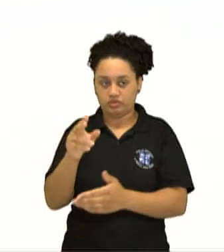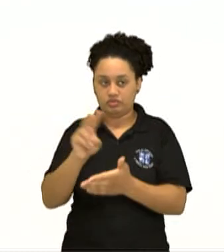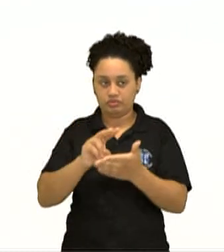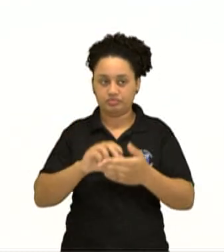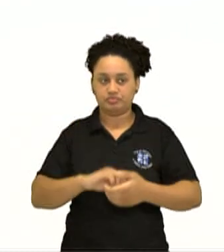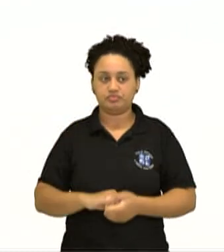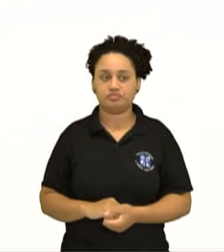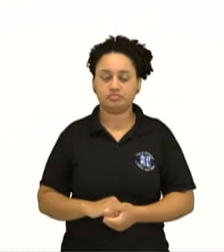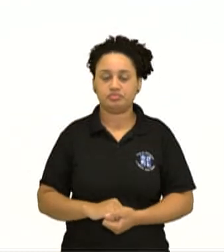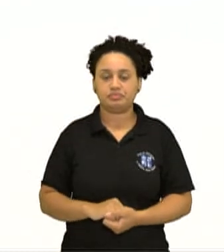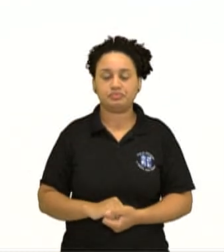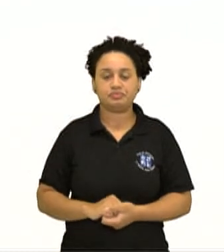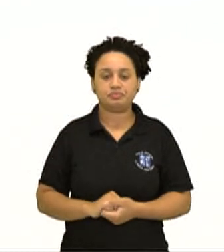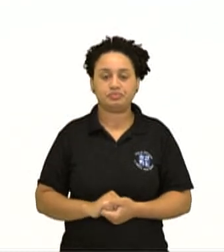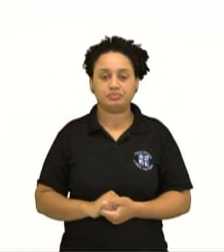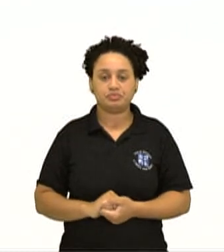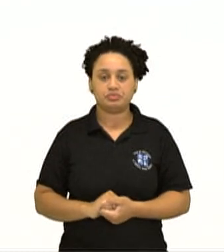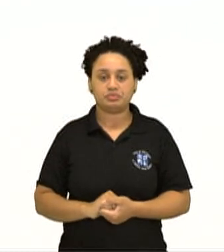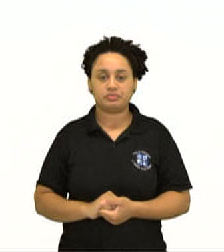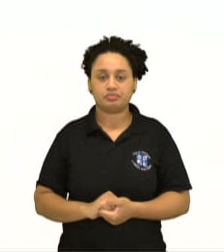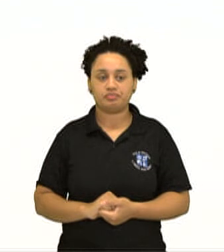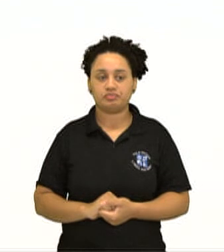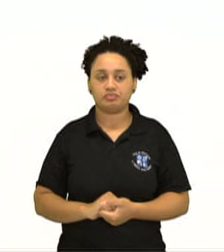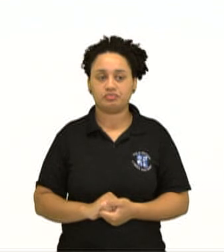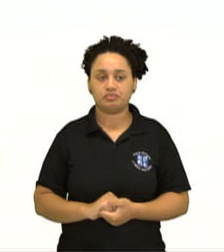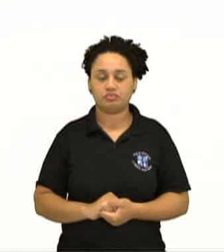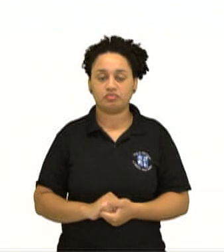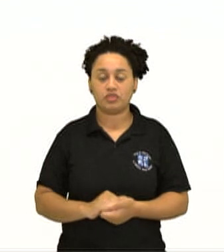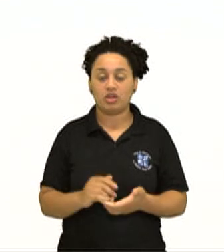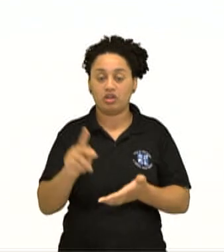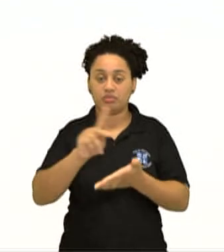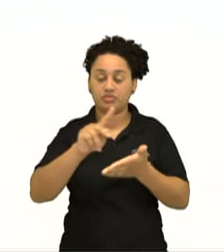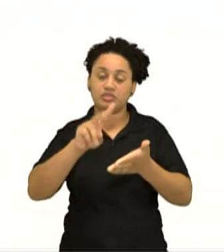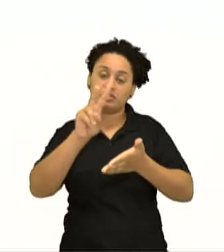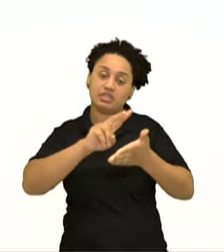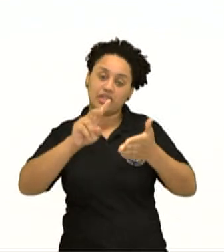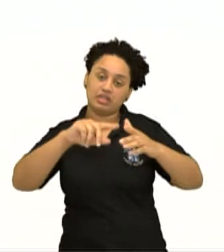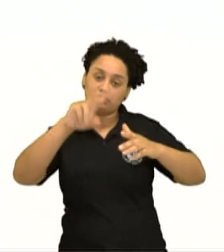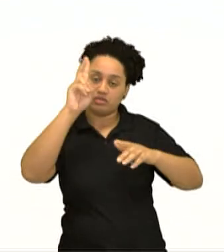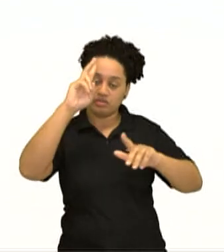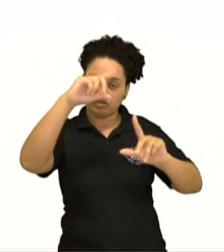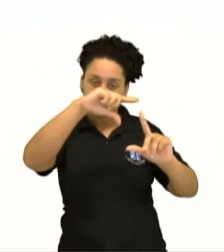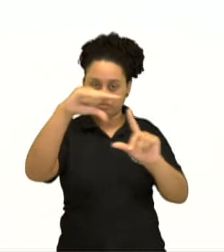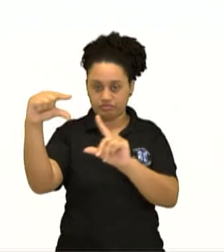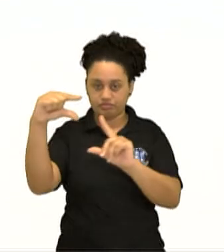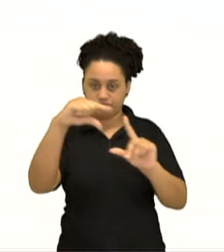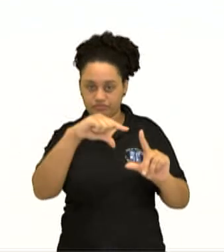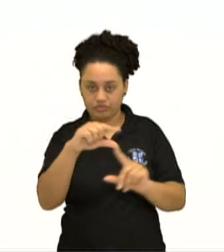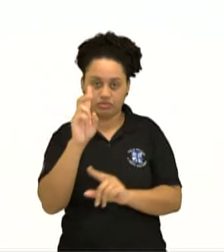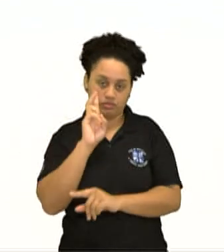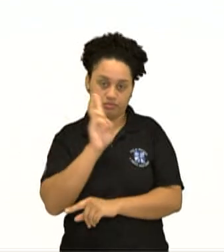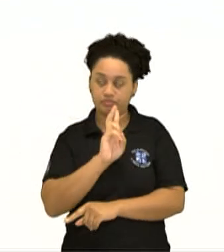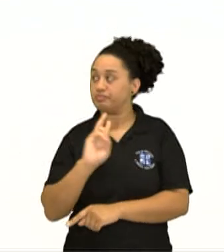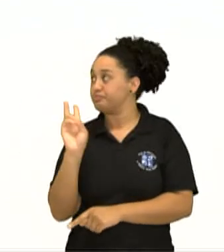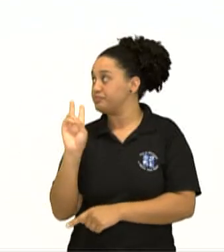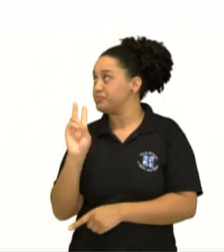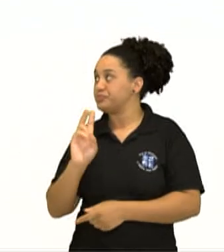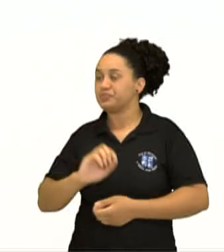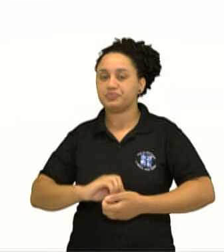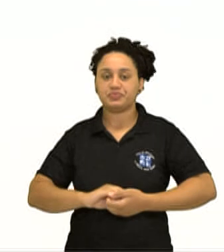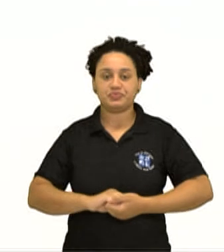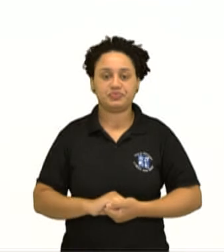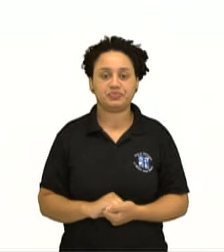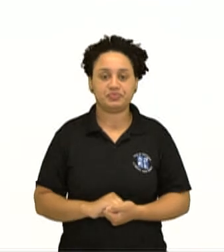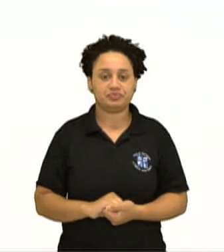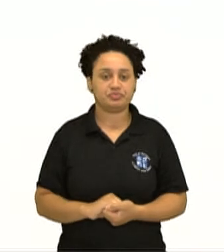qué tengo que hacerlo? Porque te lo ordeno yo, que soy tu madre. Si es cuestión